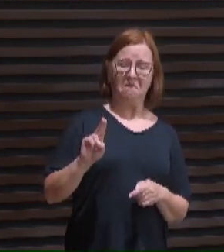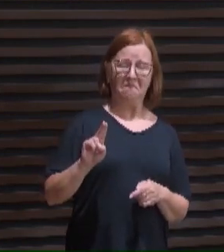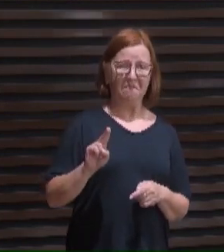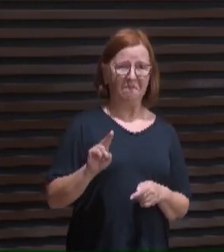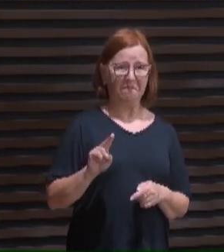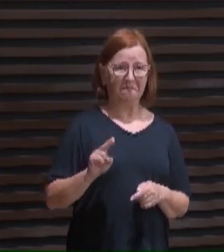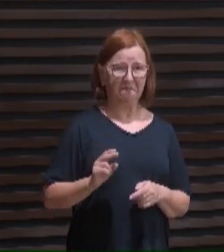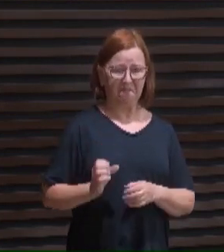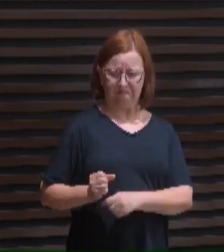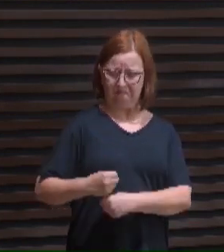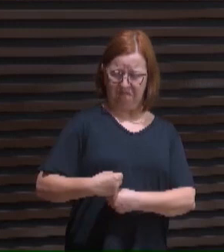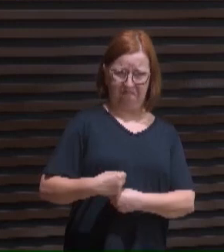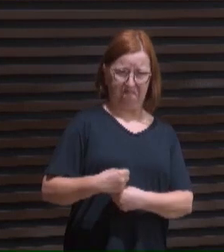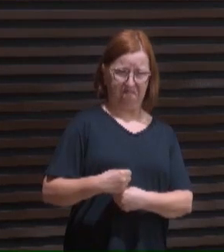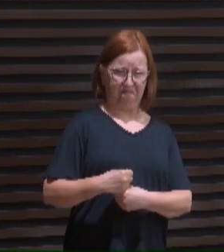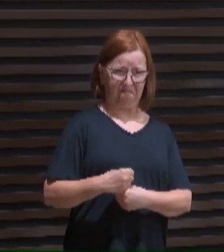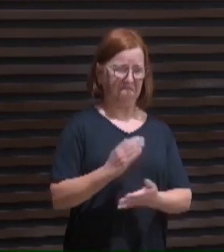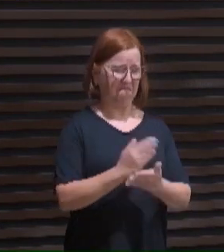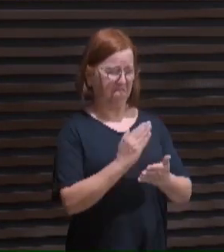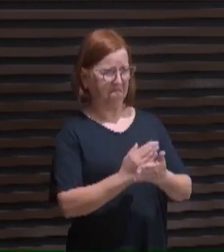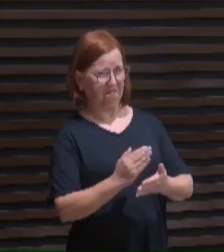jactanciosos, arrogantes,